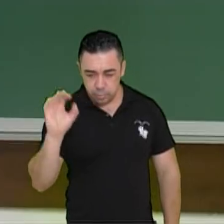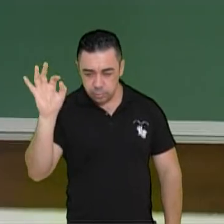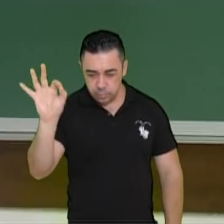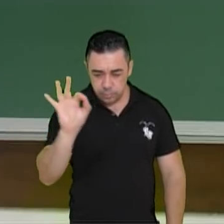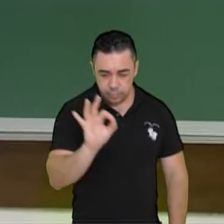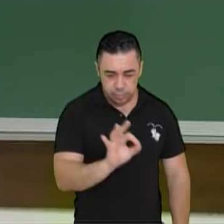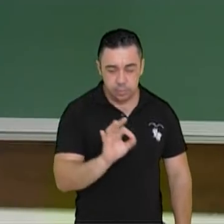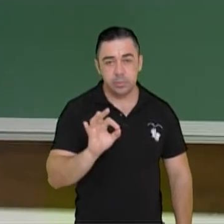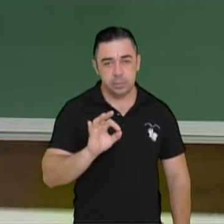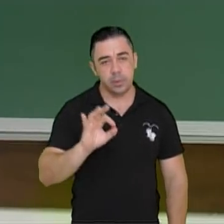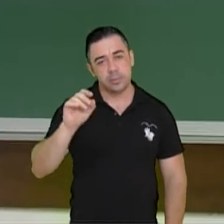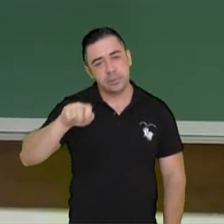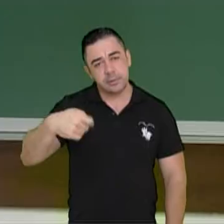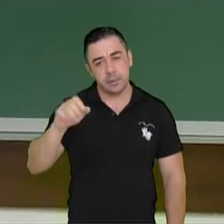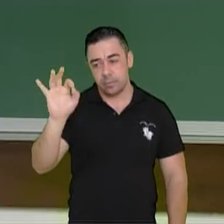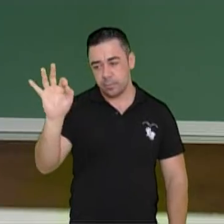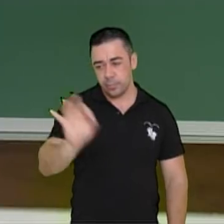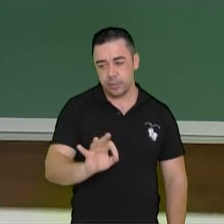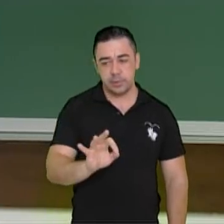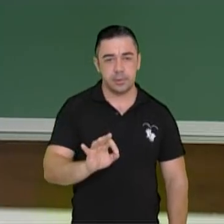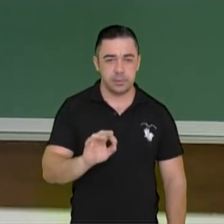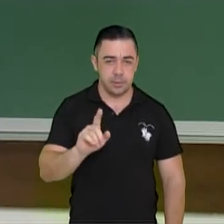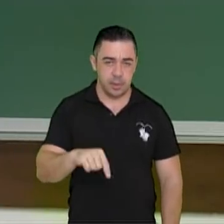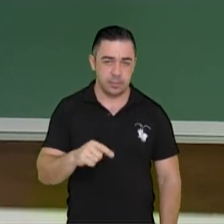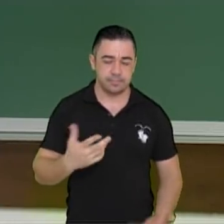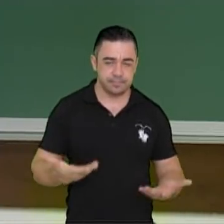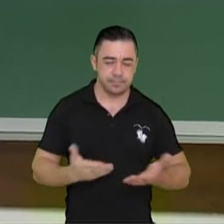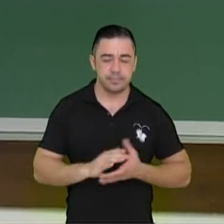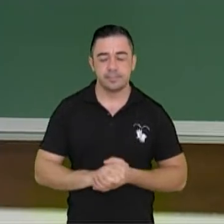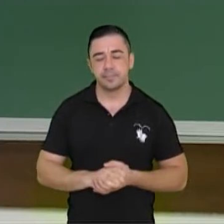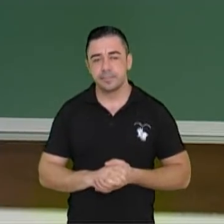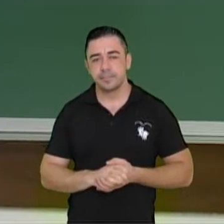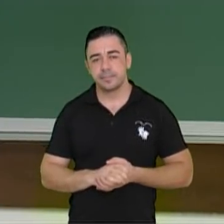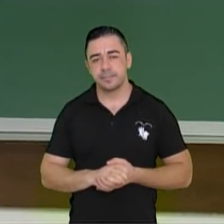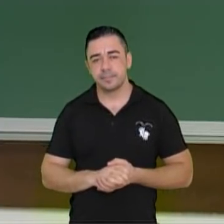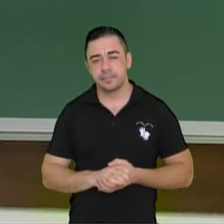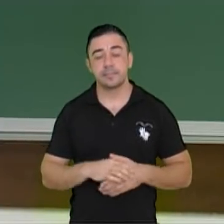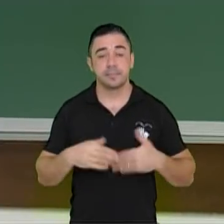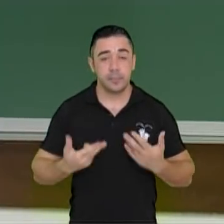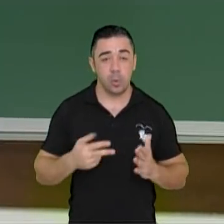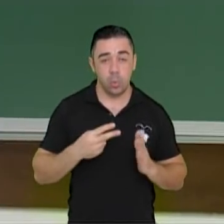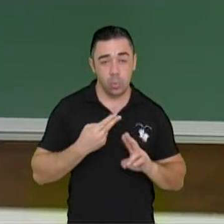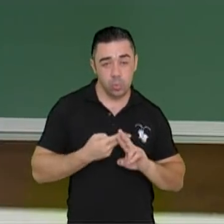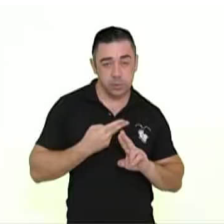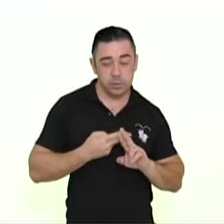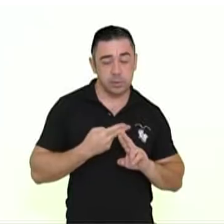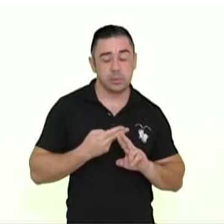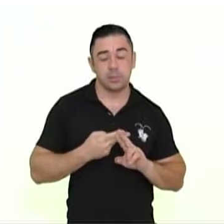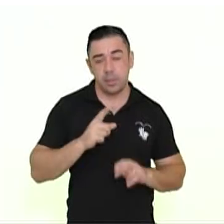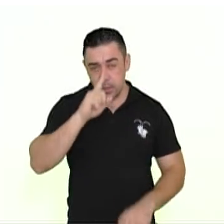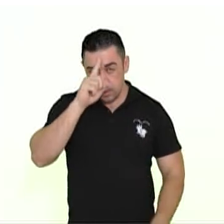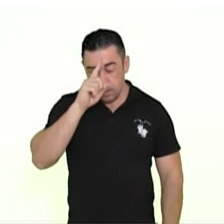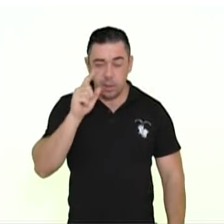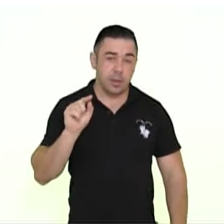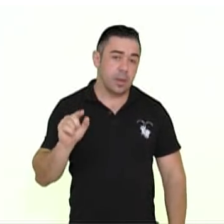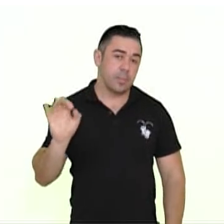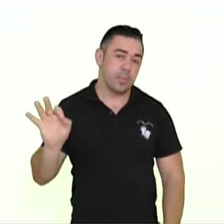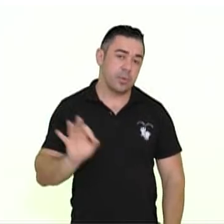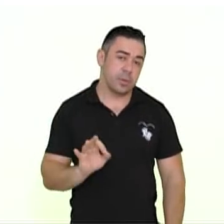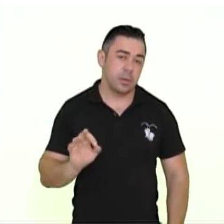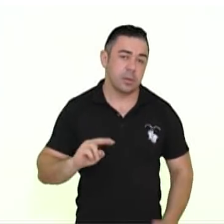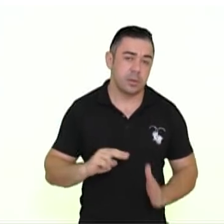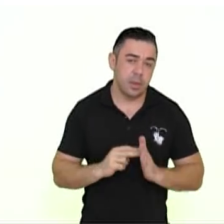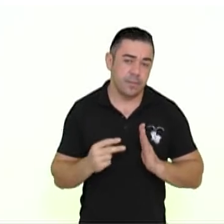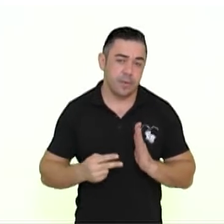do porcento, a porcentagem. Utilizamos a ideia de porcentagem para